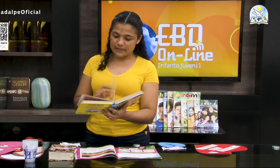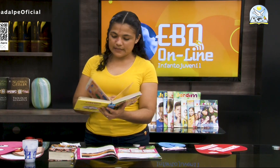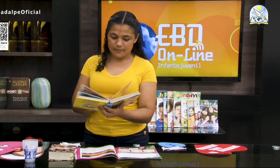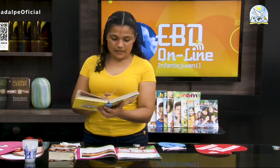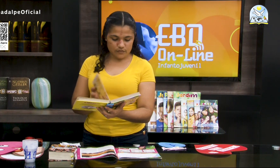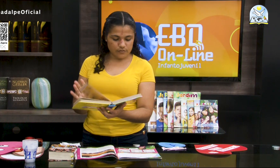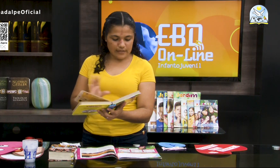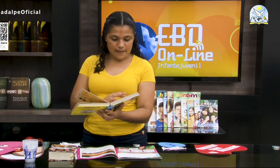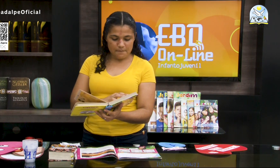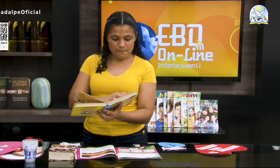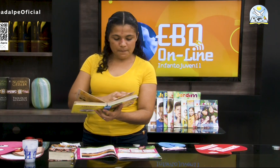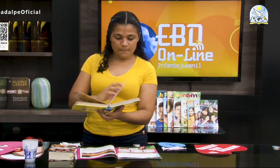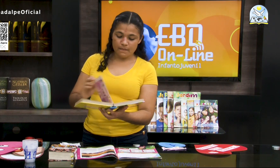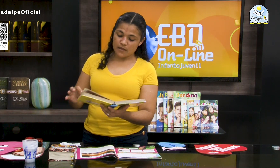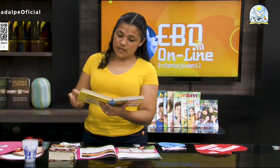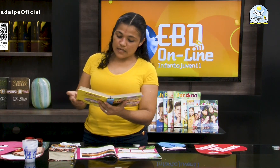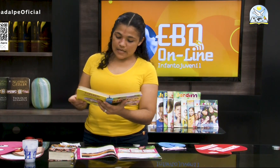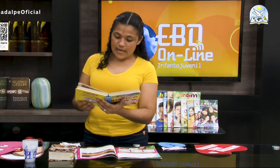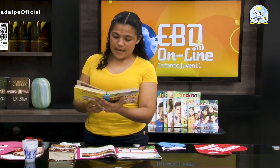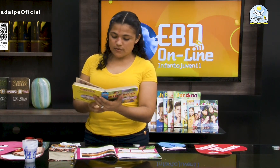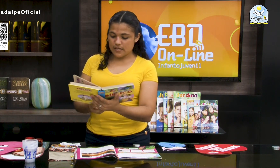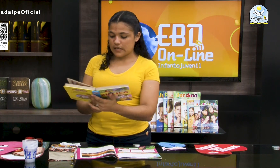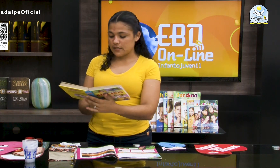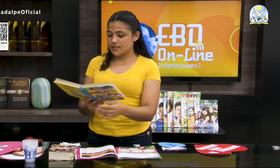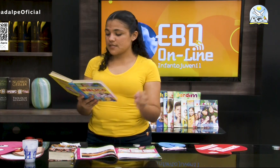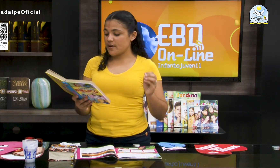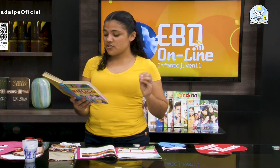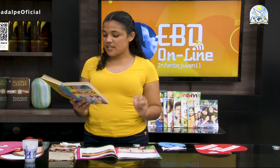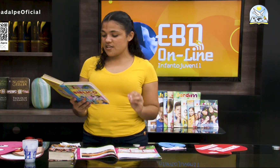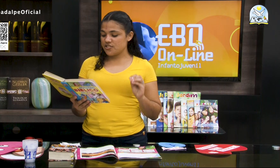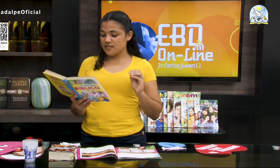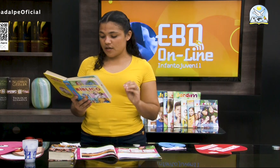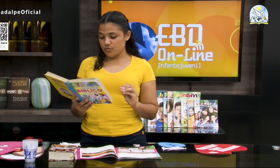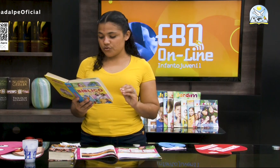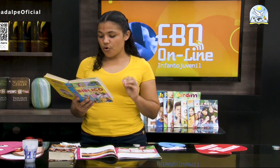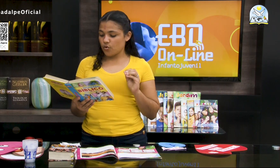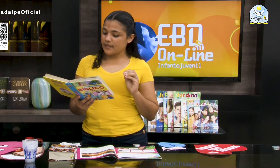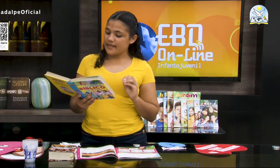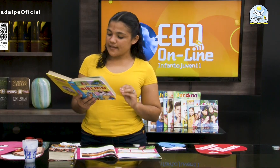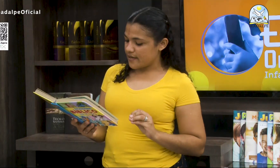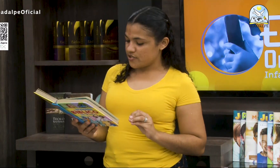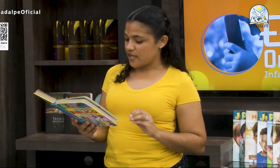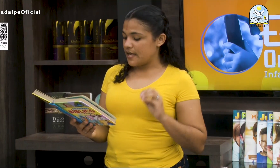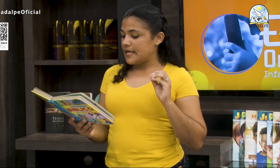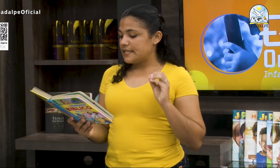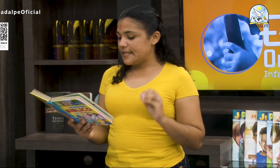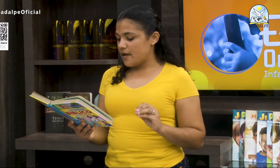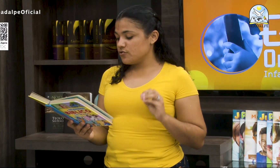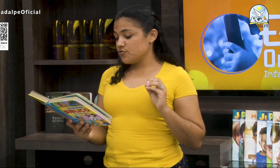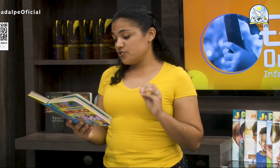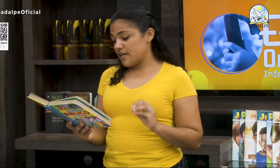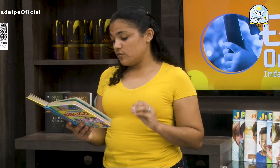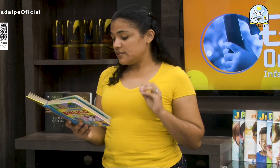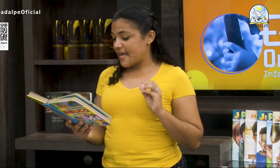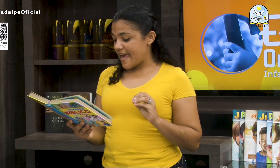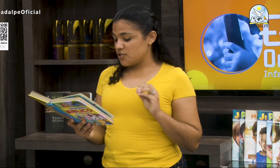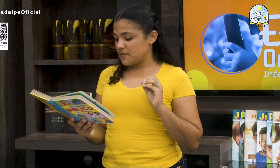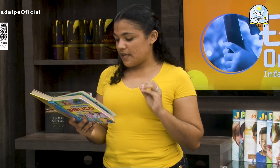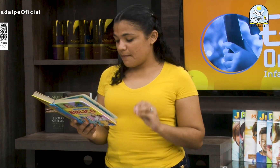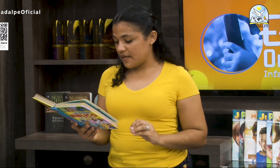definição para mandamento, tá? Que é o seguinte: são as leis de Deus ou da igreja. Deus nos